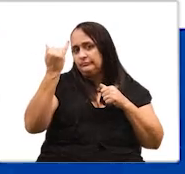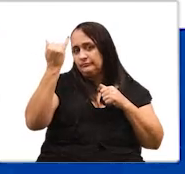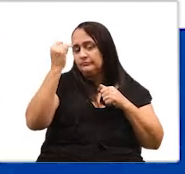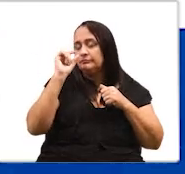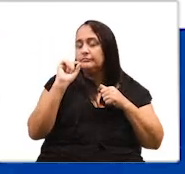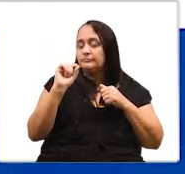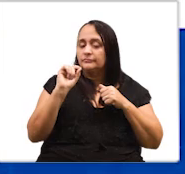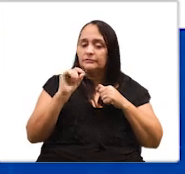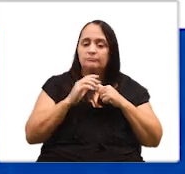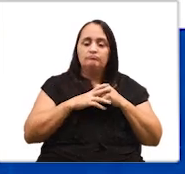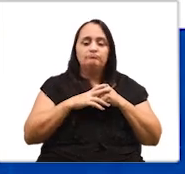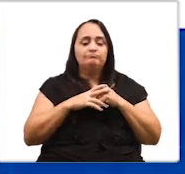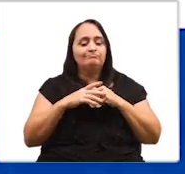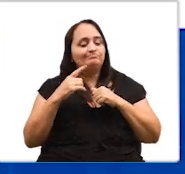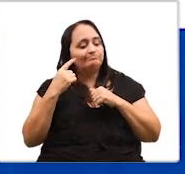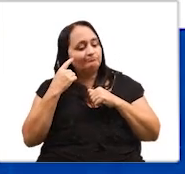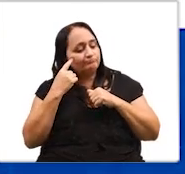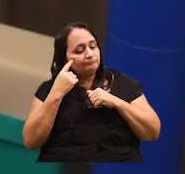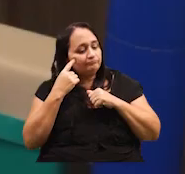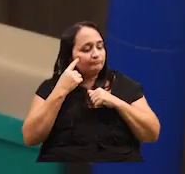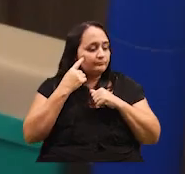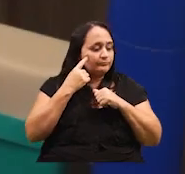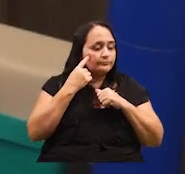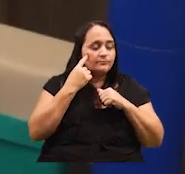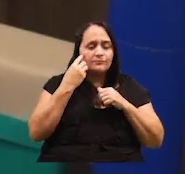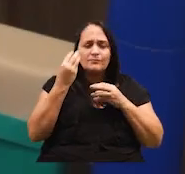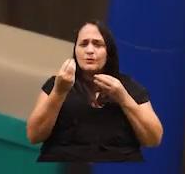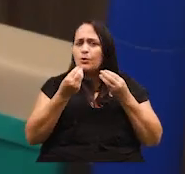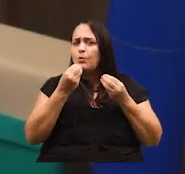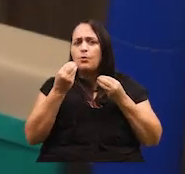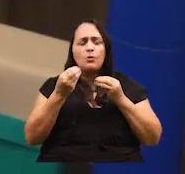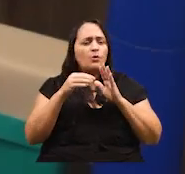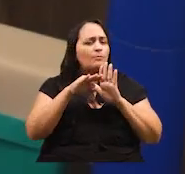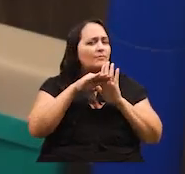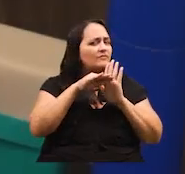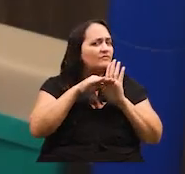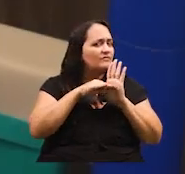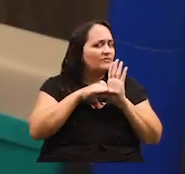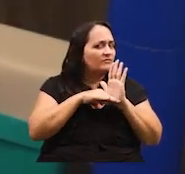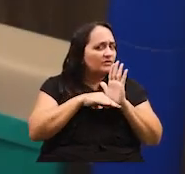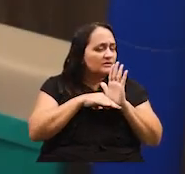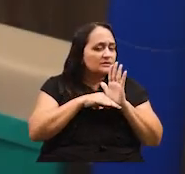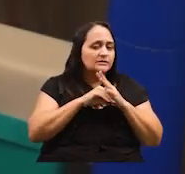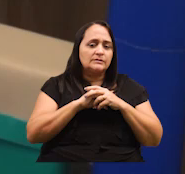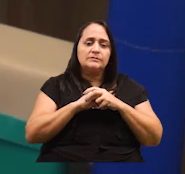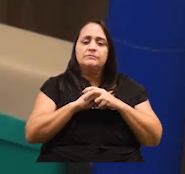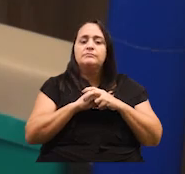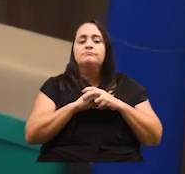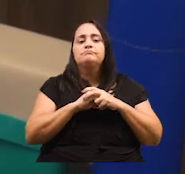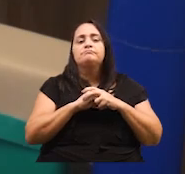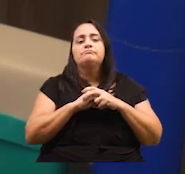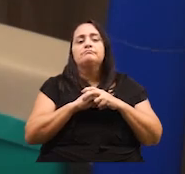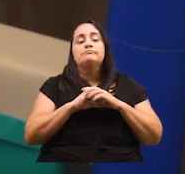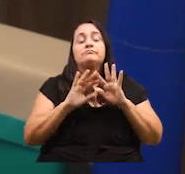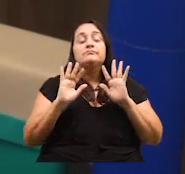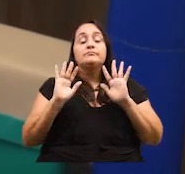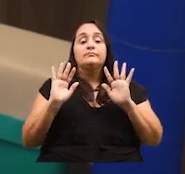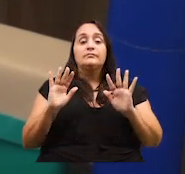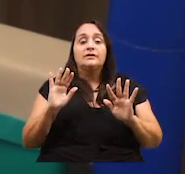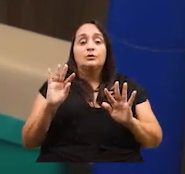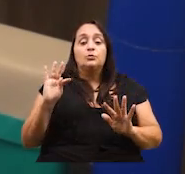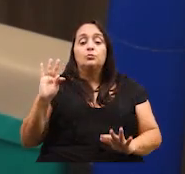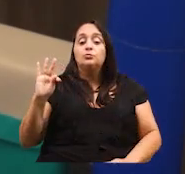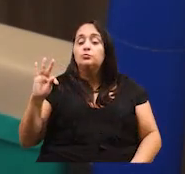é o modo de preparo, ou seja, o que é que a gente vai fazer com aqueles ingredientes? Então, toda receita que a